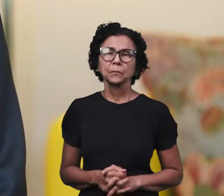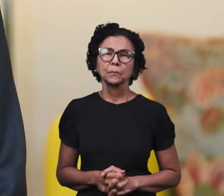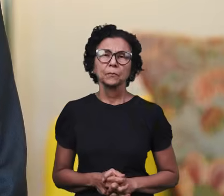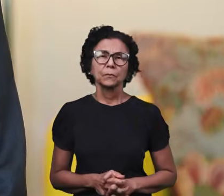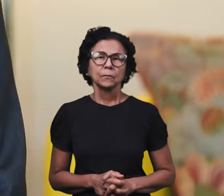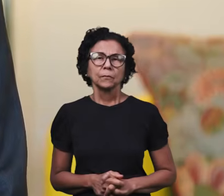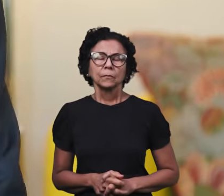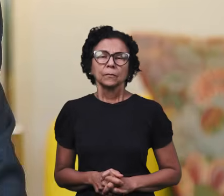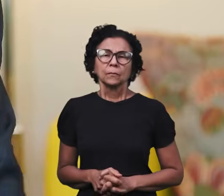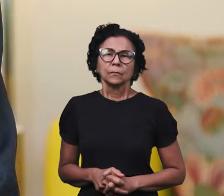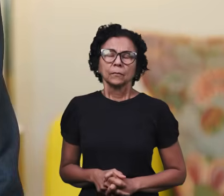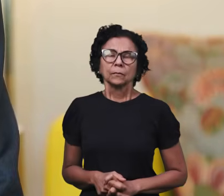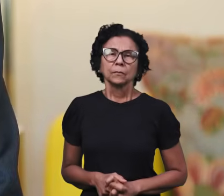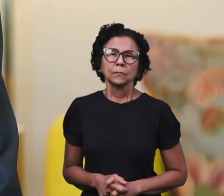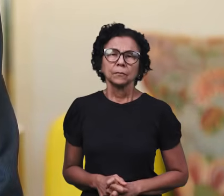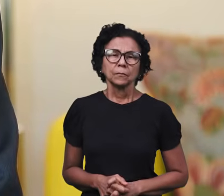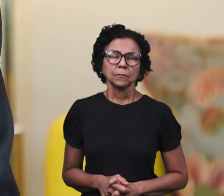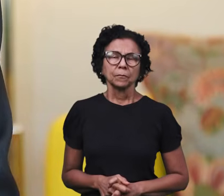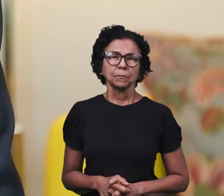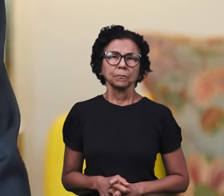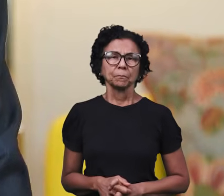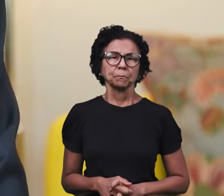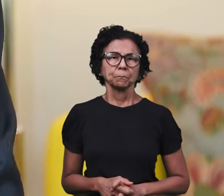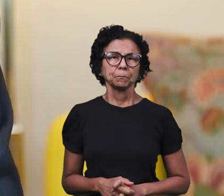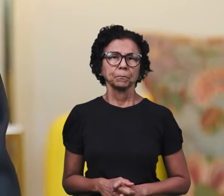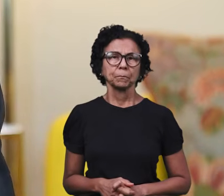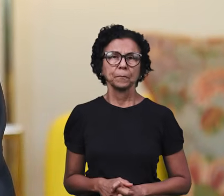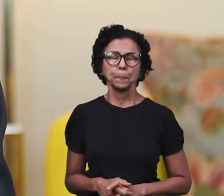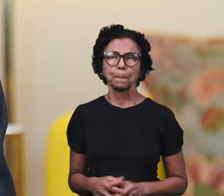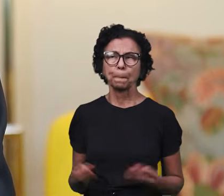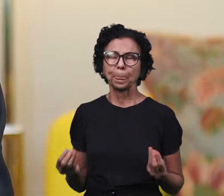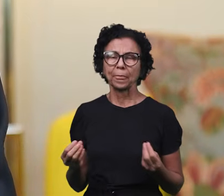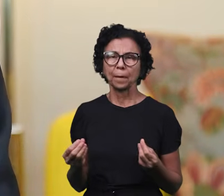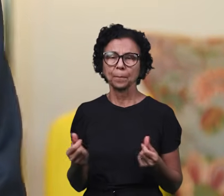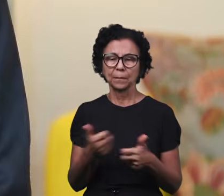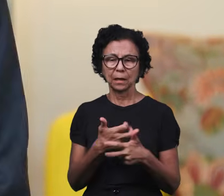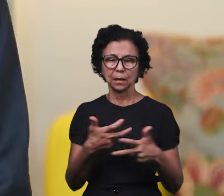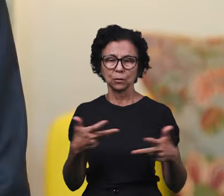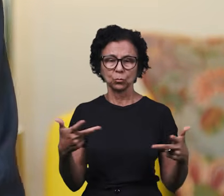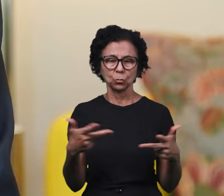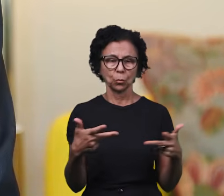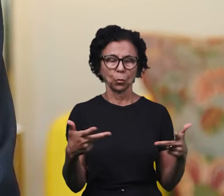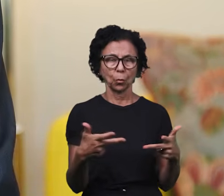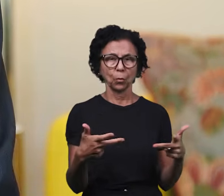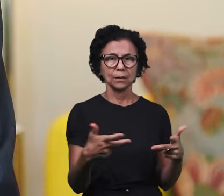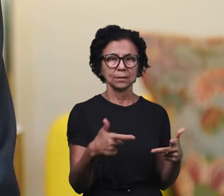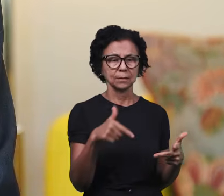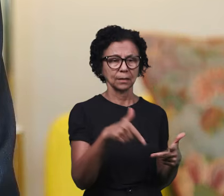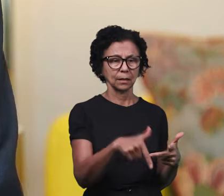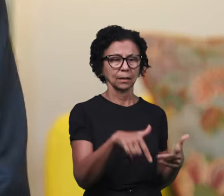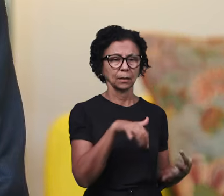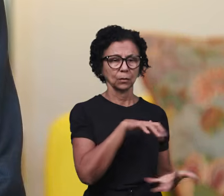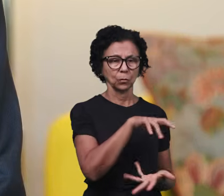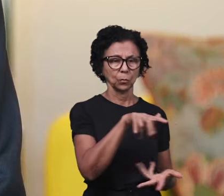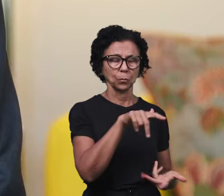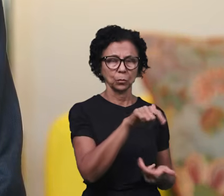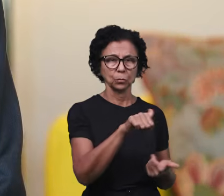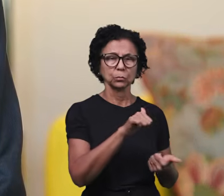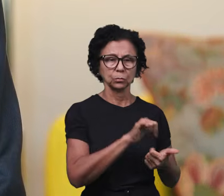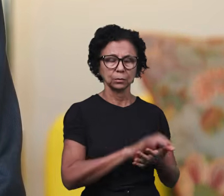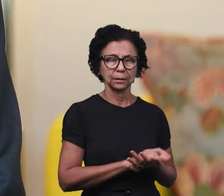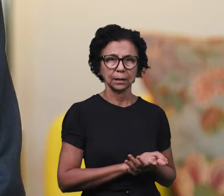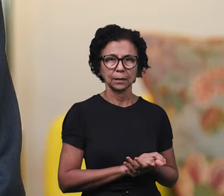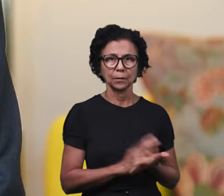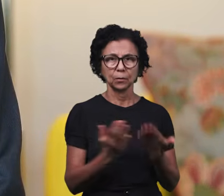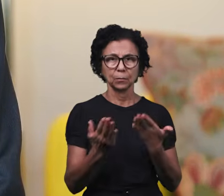achei interessante, porque ele diz assim, e das gorduras da terra. Porque gordura da terra está aquilo que é ligado à